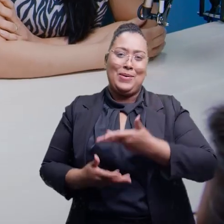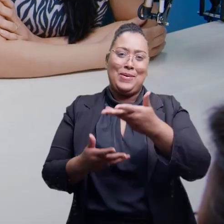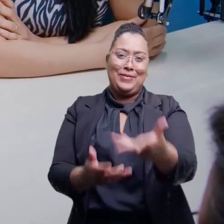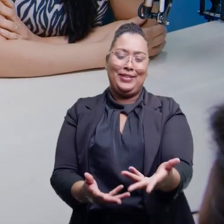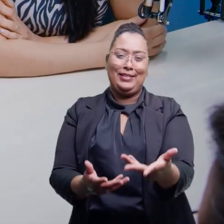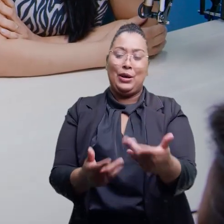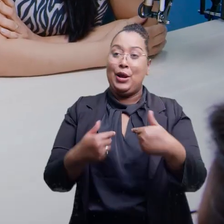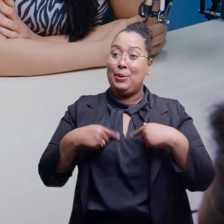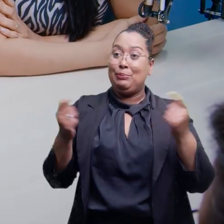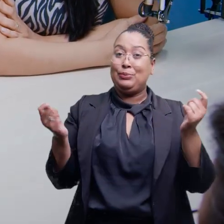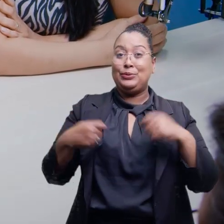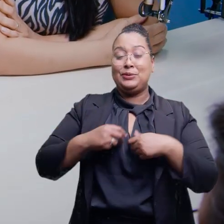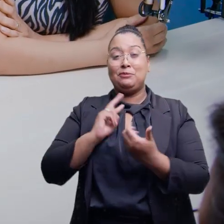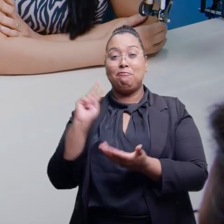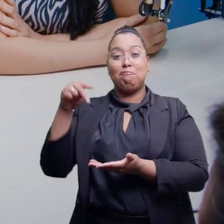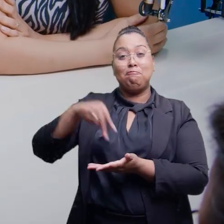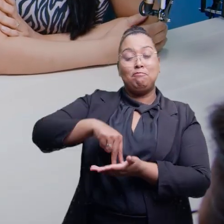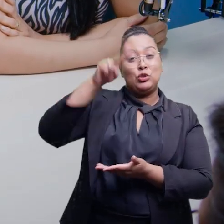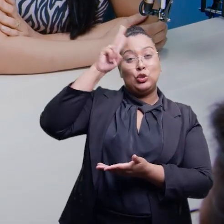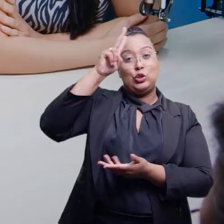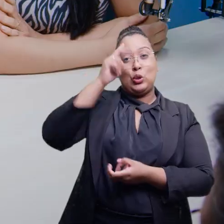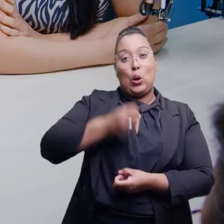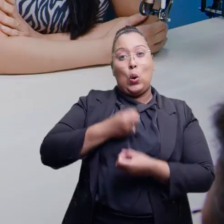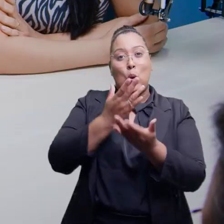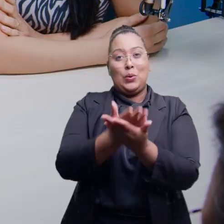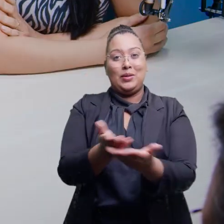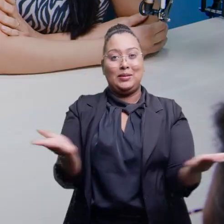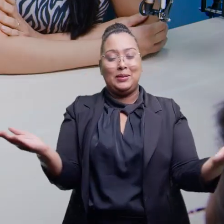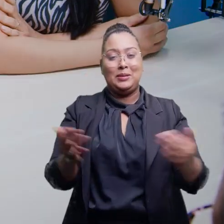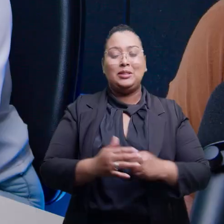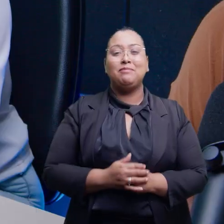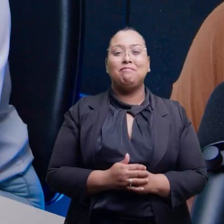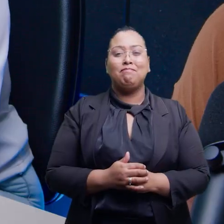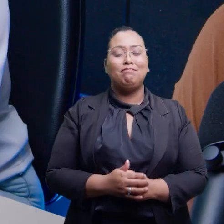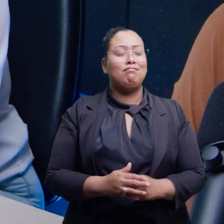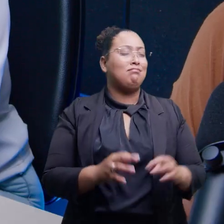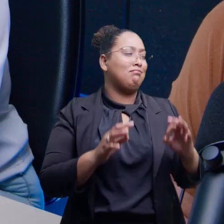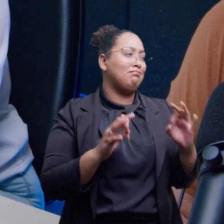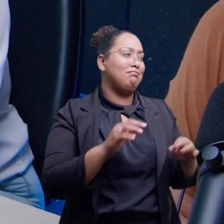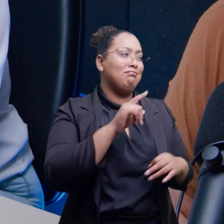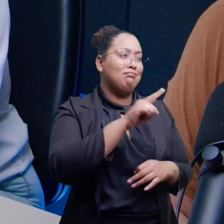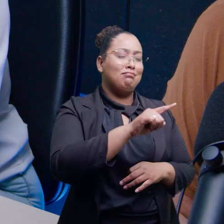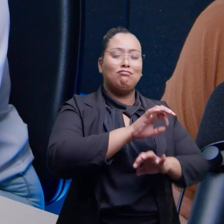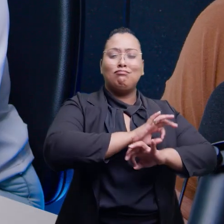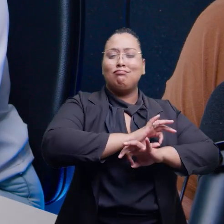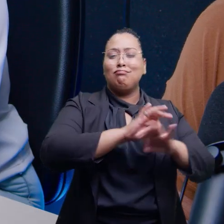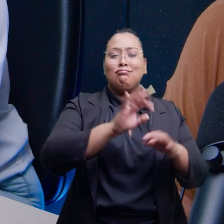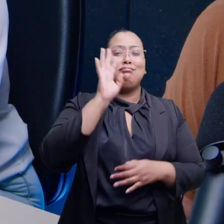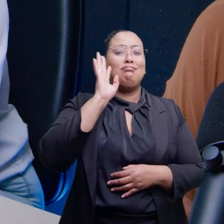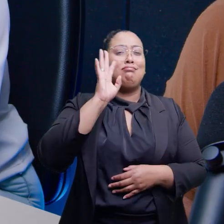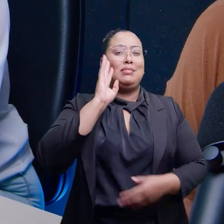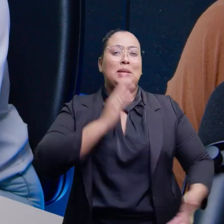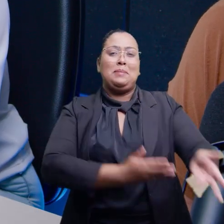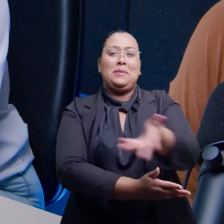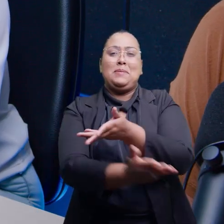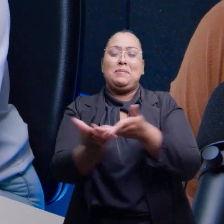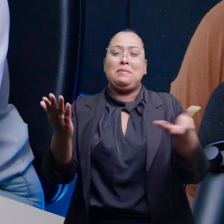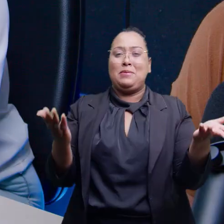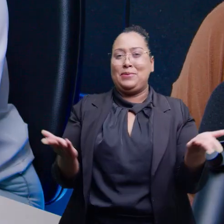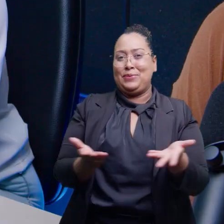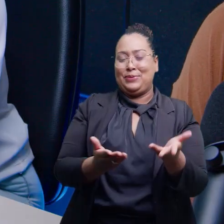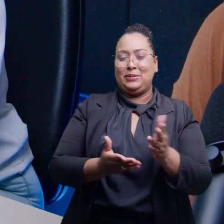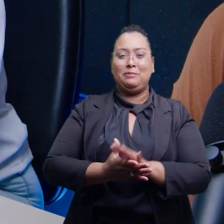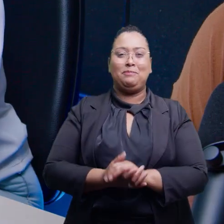pelo convite de estar aqui e poder compartilhar um pouco da minha história com vocês. Eu tenho certeza que vai ser muito bacana essa conversa